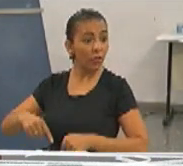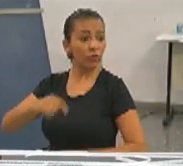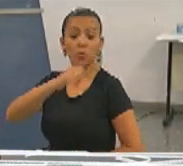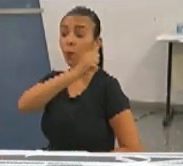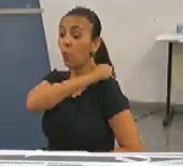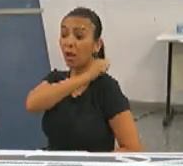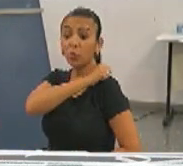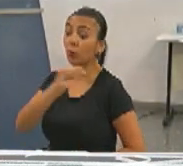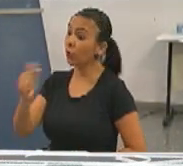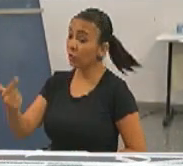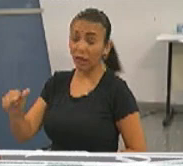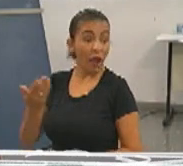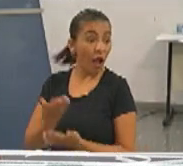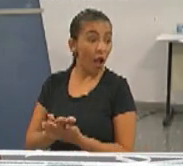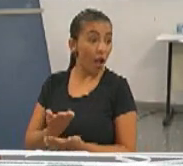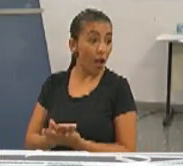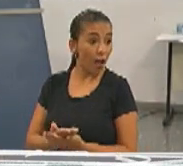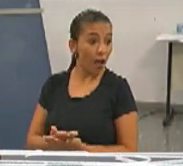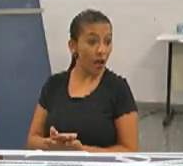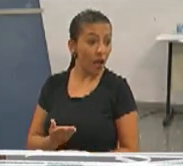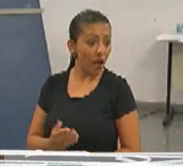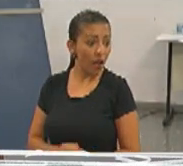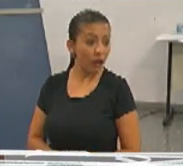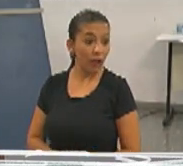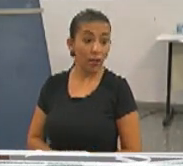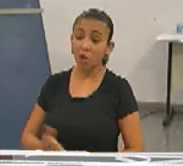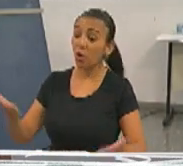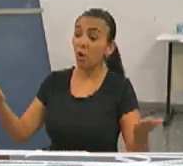aula também. Então,